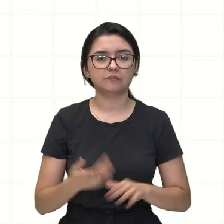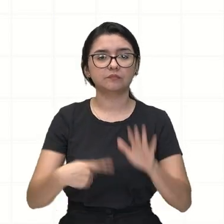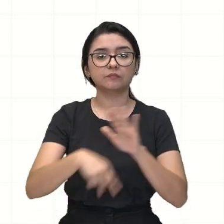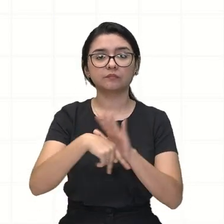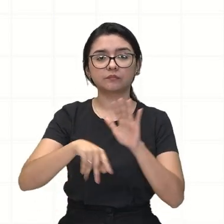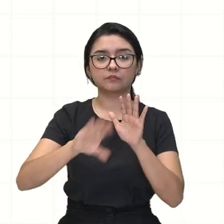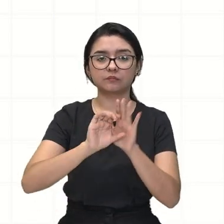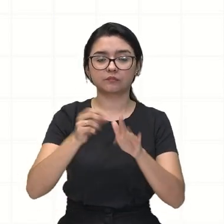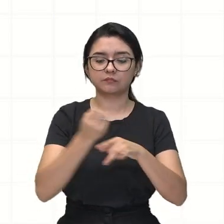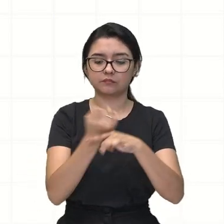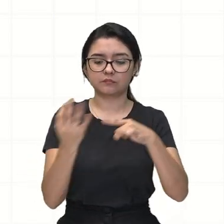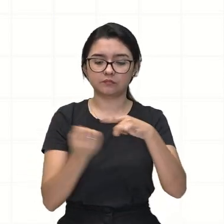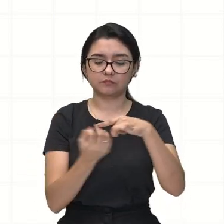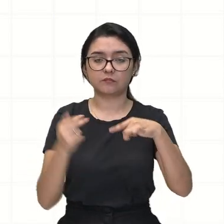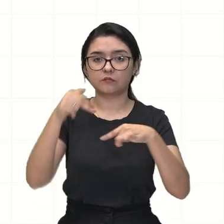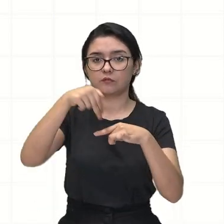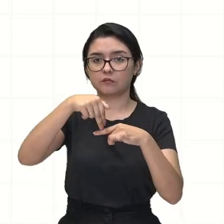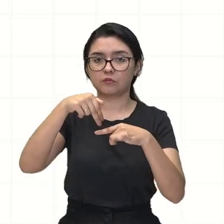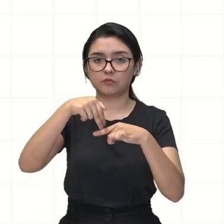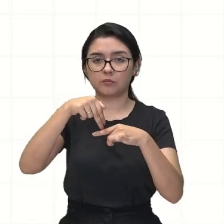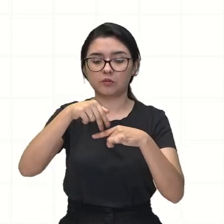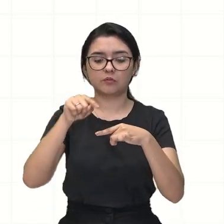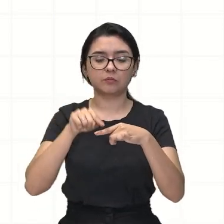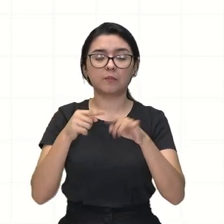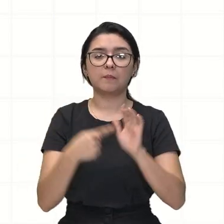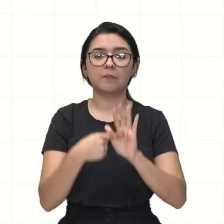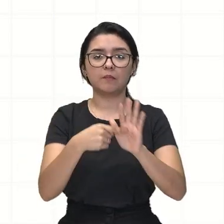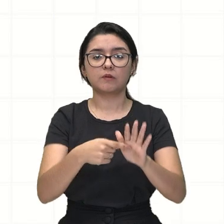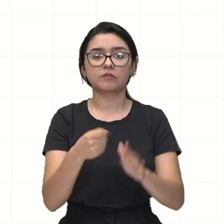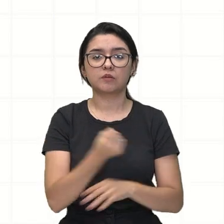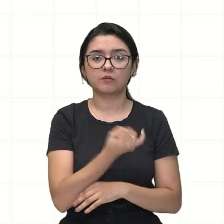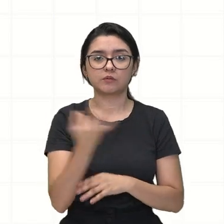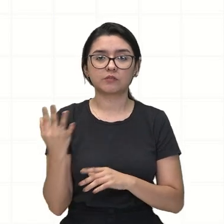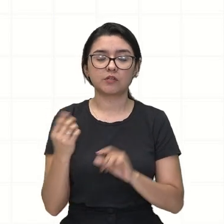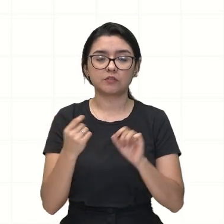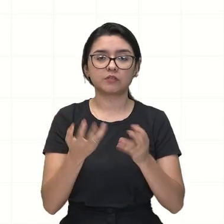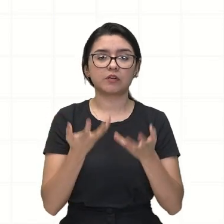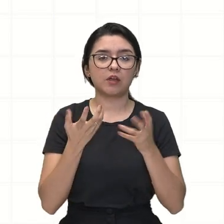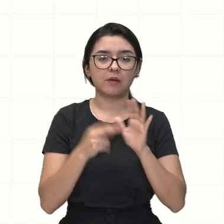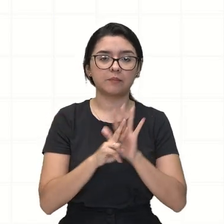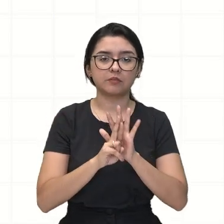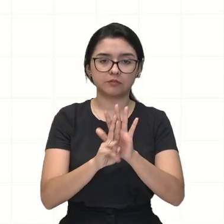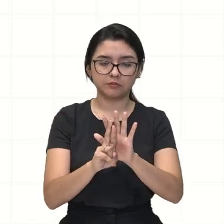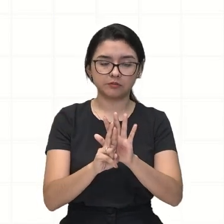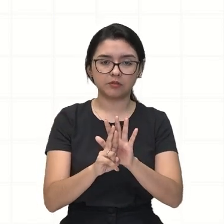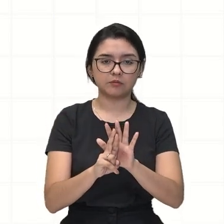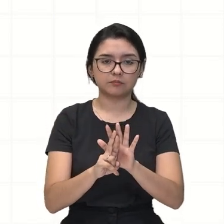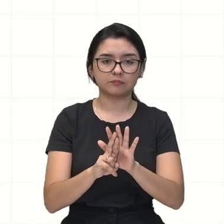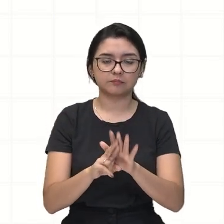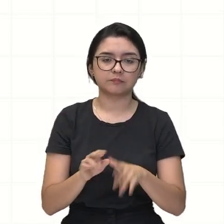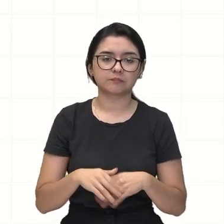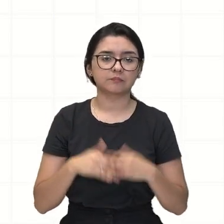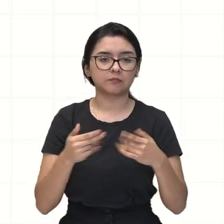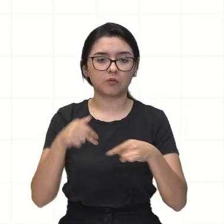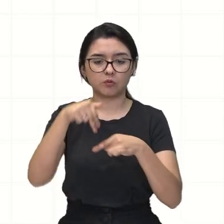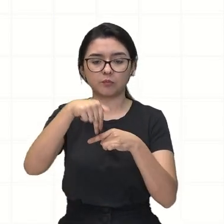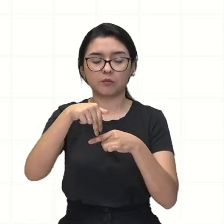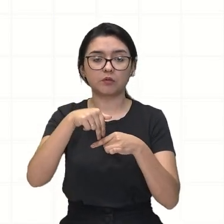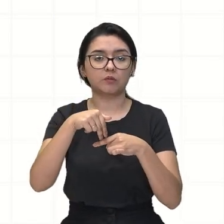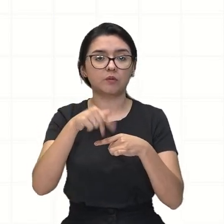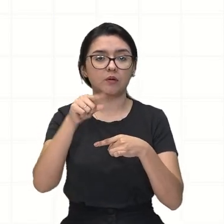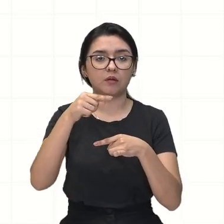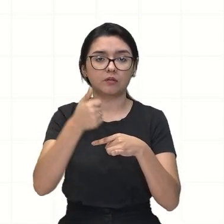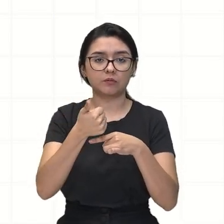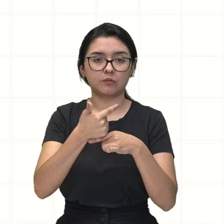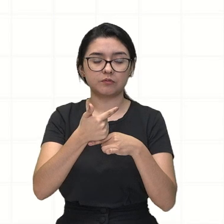fração, o numerador indica quantas partes nós queremos representar, né? No nosso caso, então, o numerador é